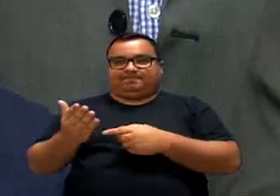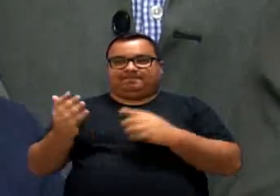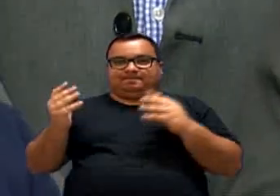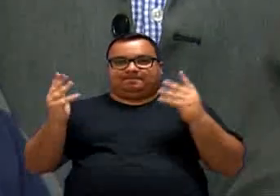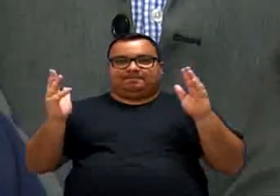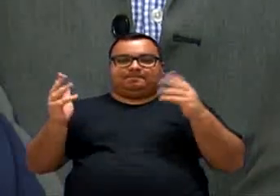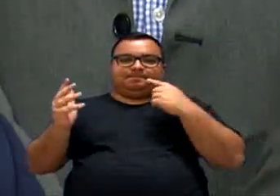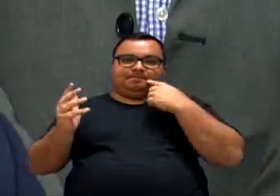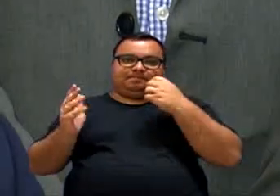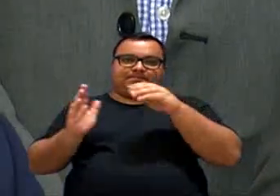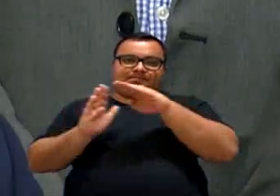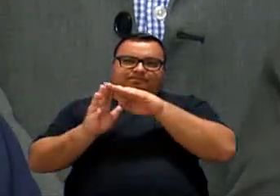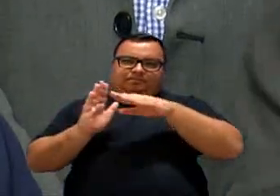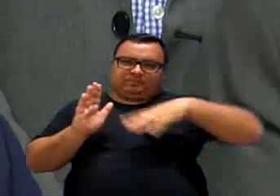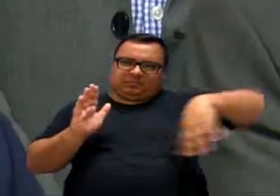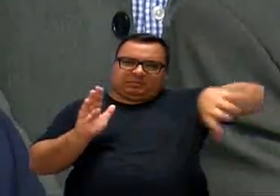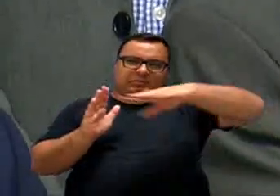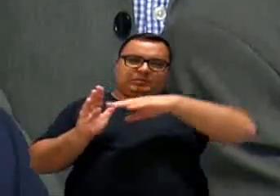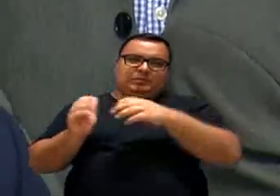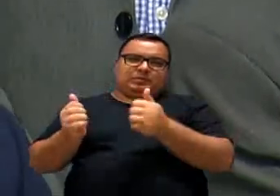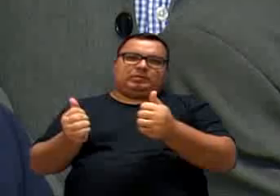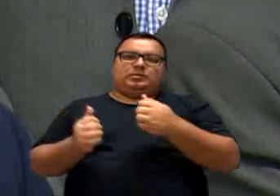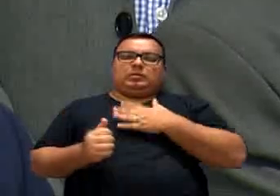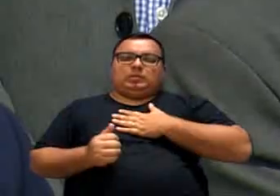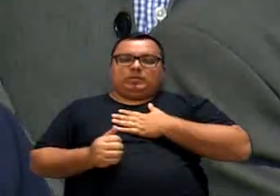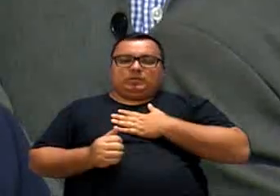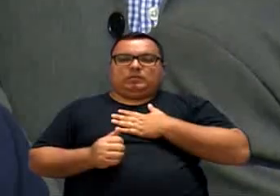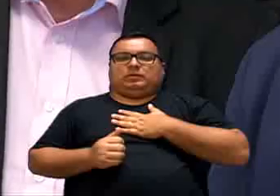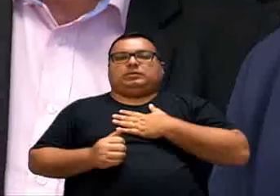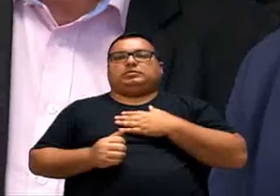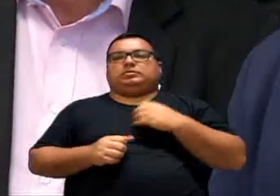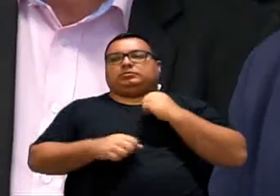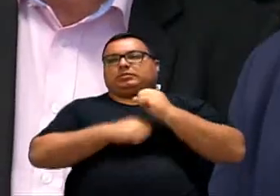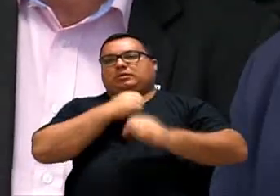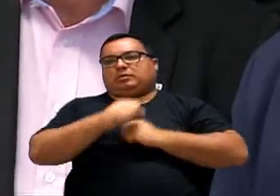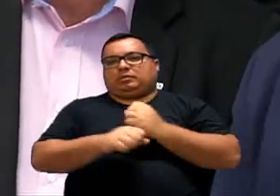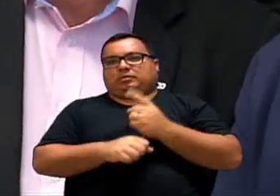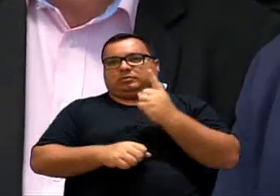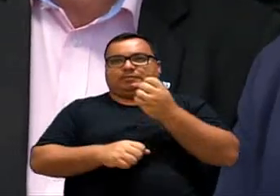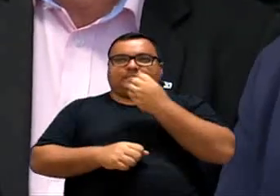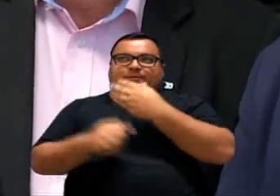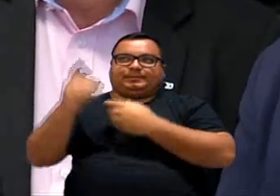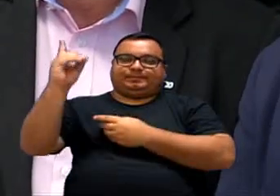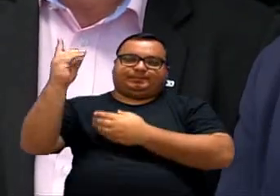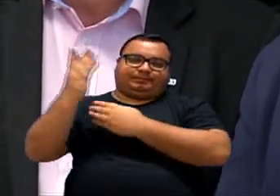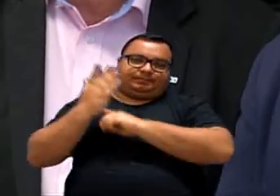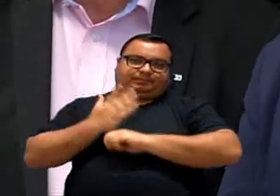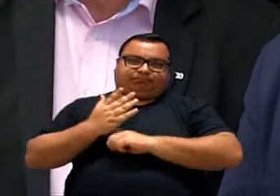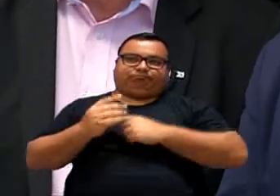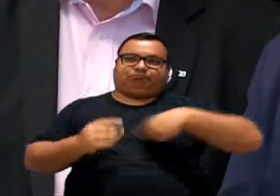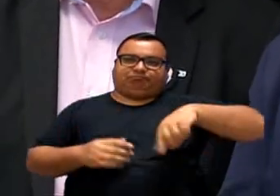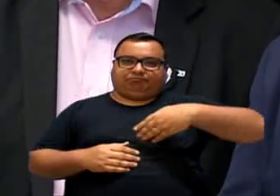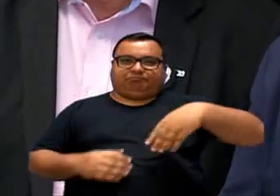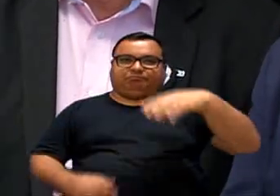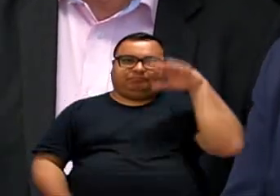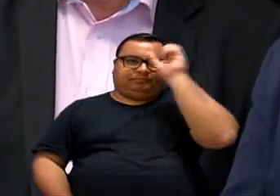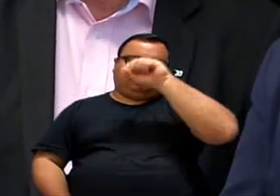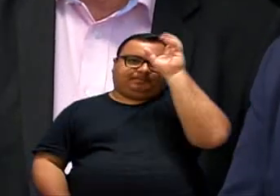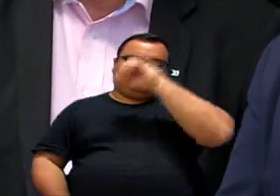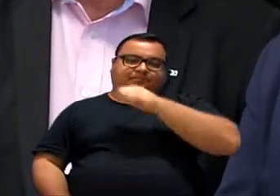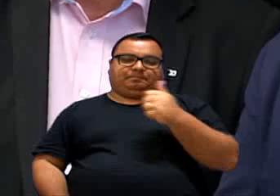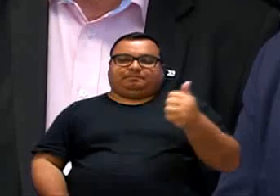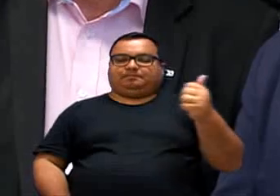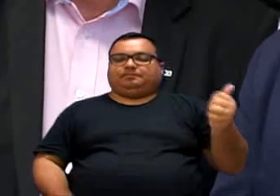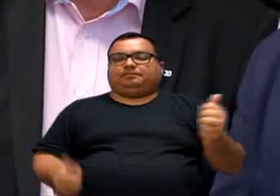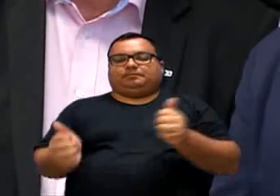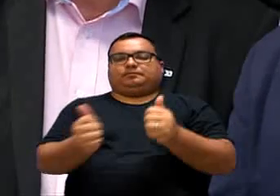essa legislatura aqui. É um prazer estar aqui com vocês. Mais um ano de vida, graças a Deus. Aprendendo bastante. E